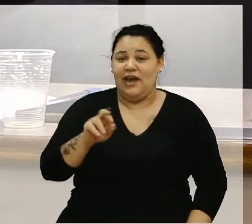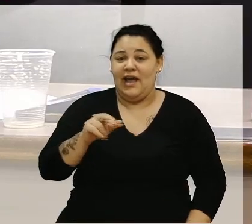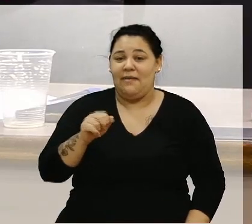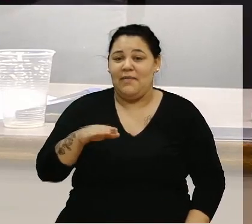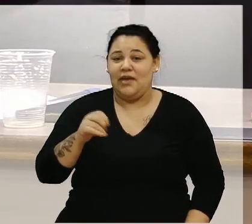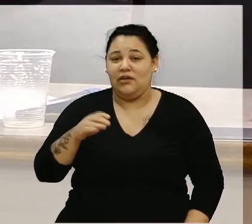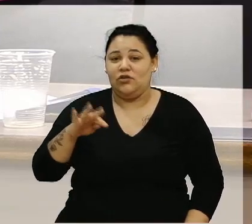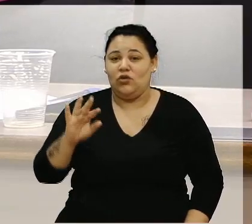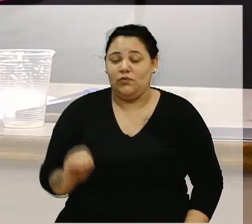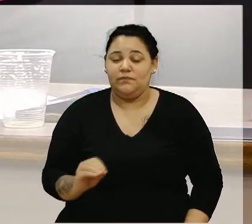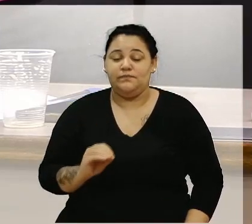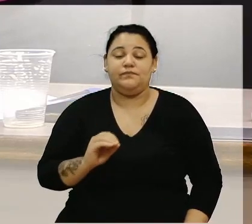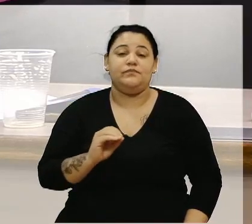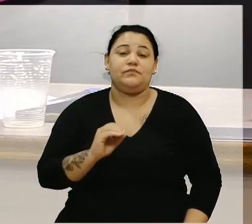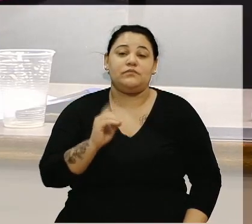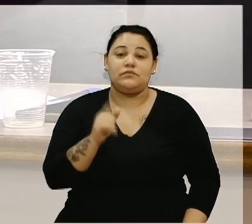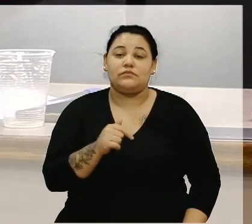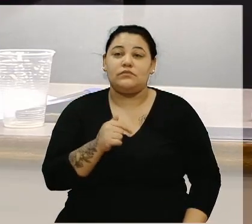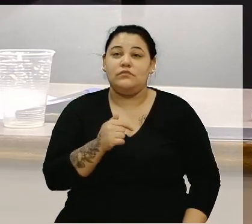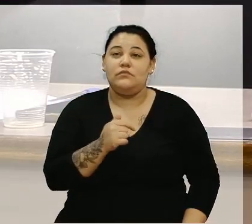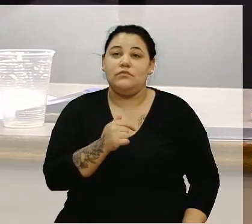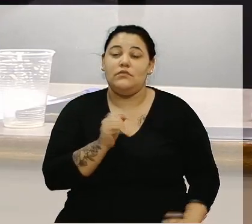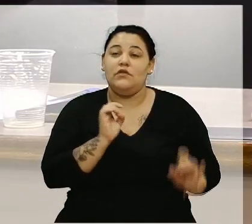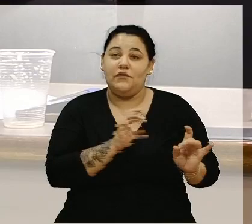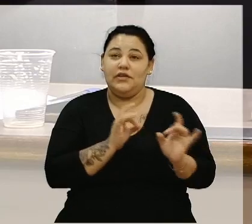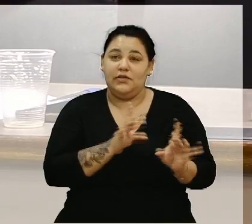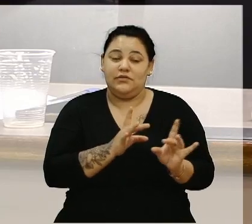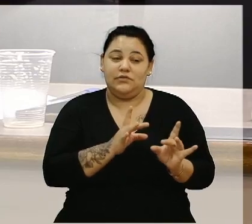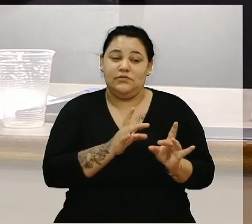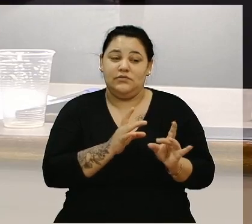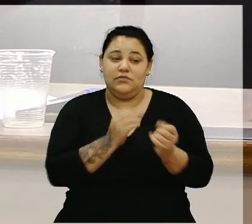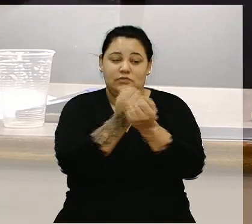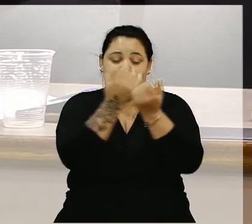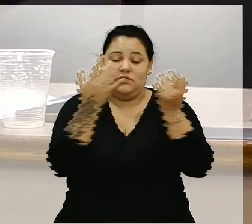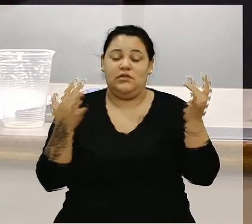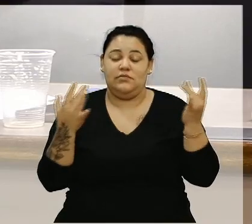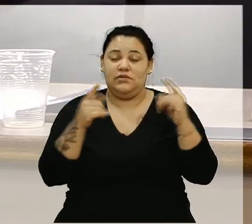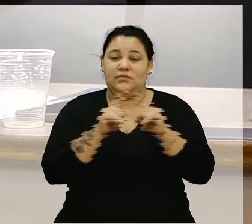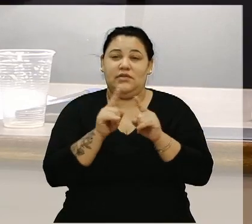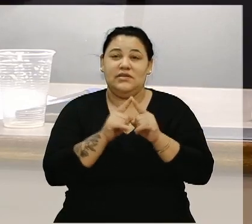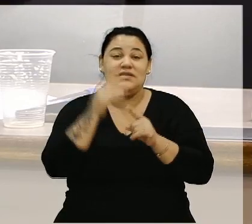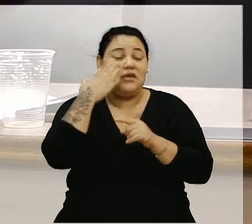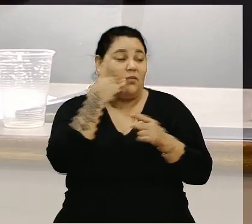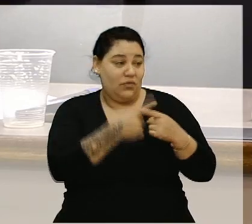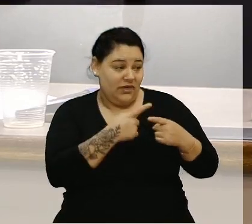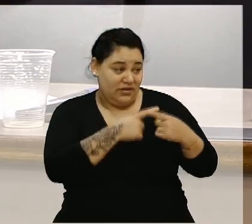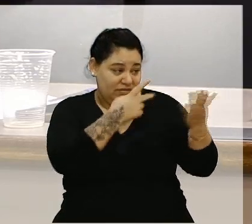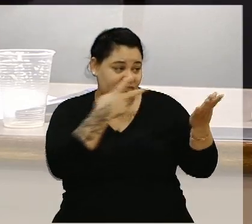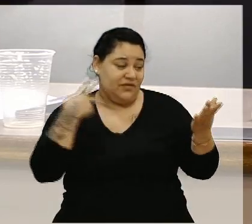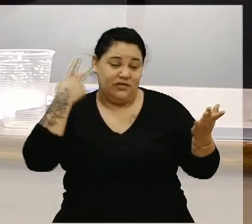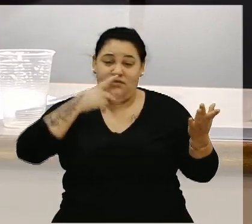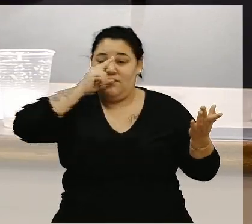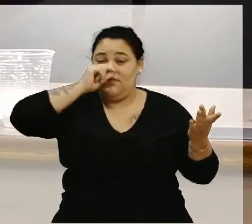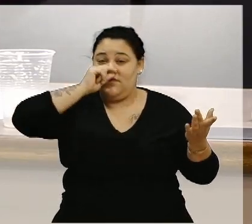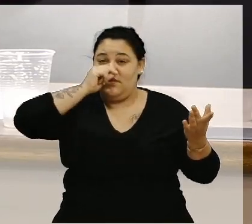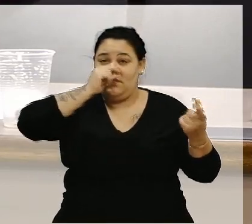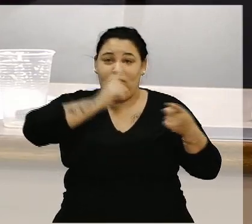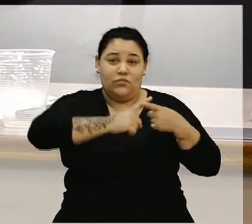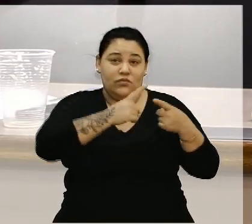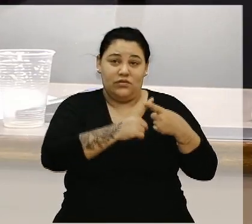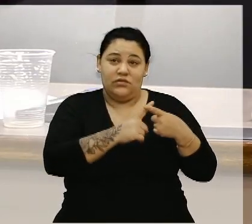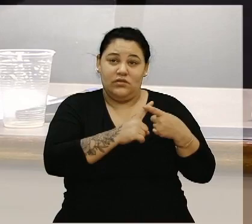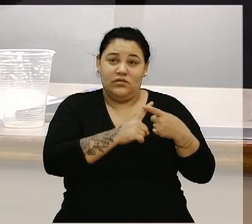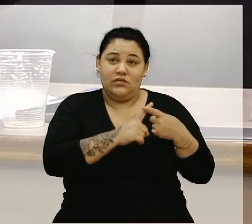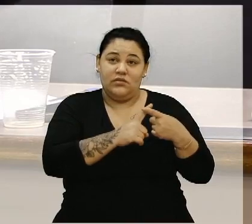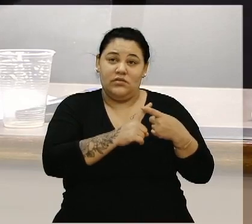gado. E ele vendeu os campos que tinha. Sabe por quê, vereador Fantinel? Porque os produtores de